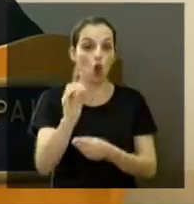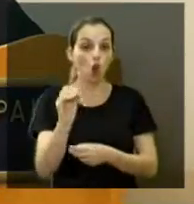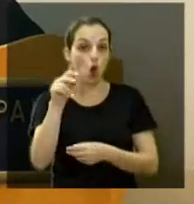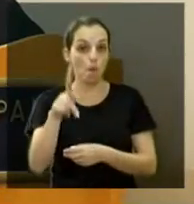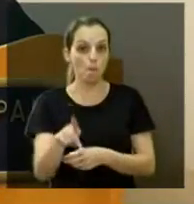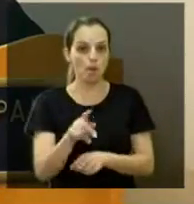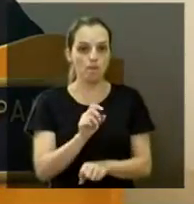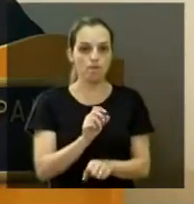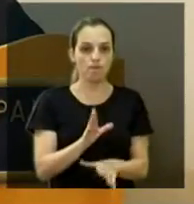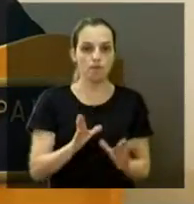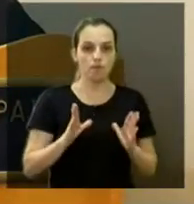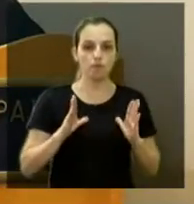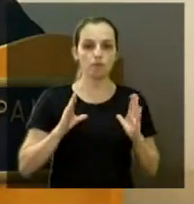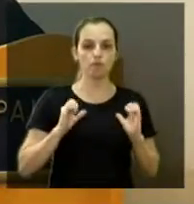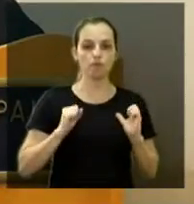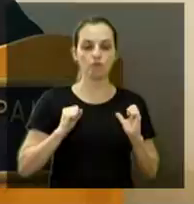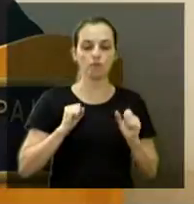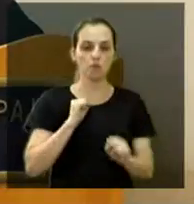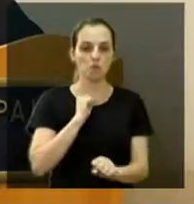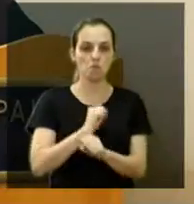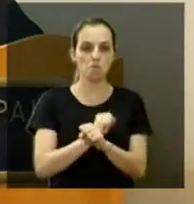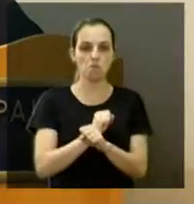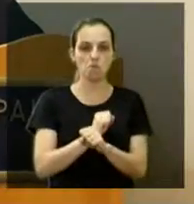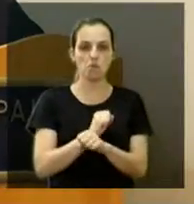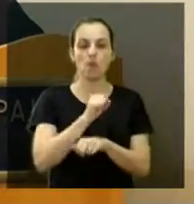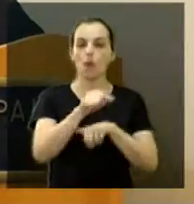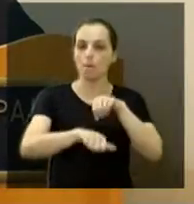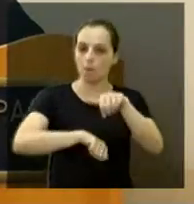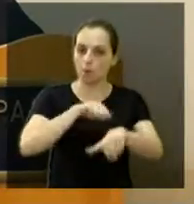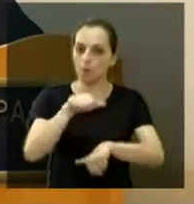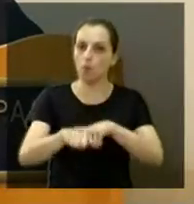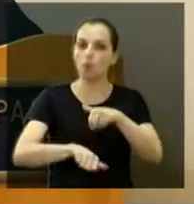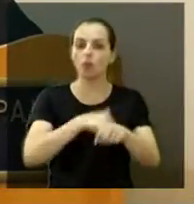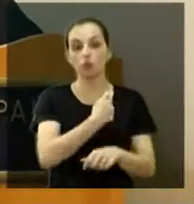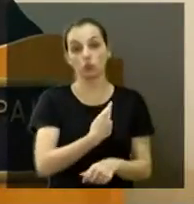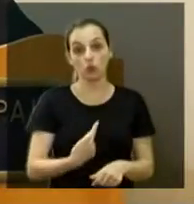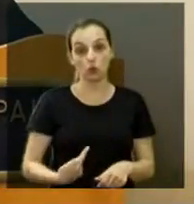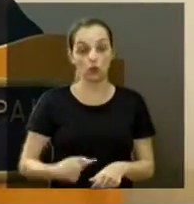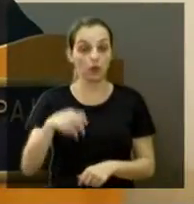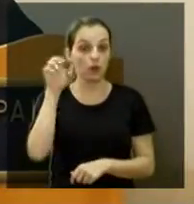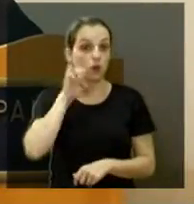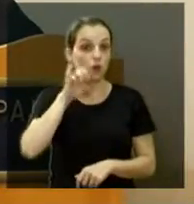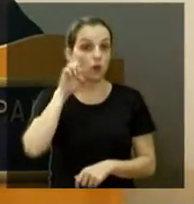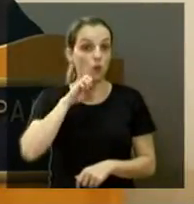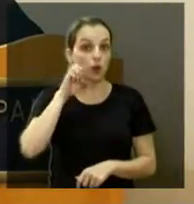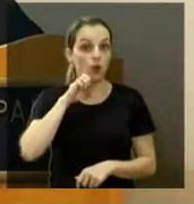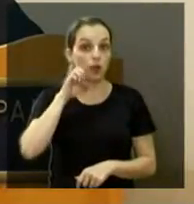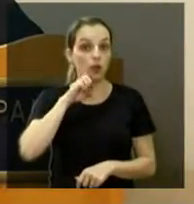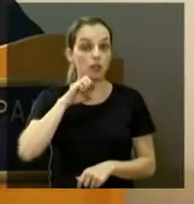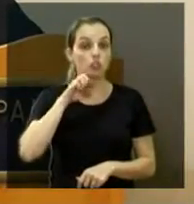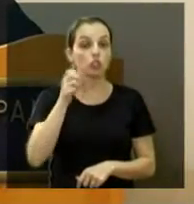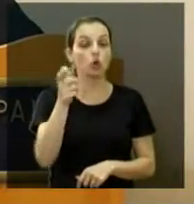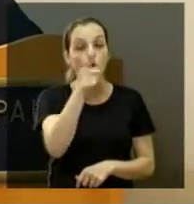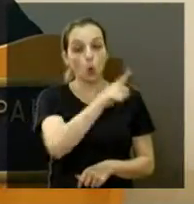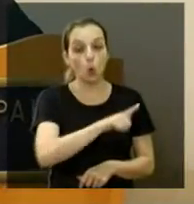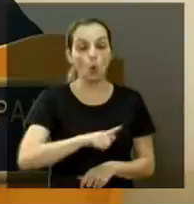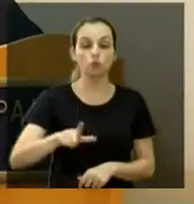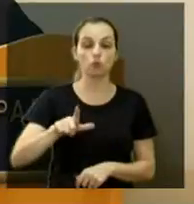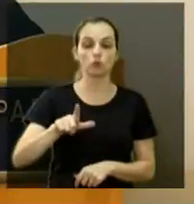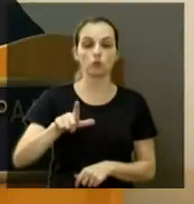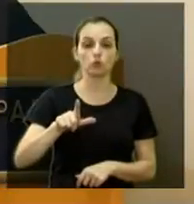né? E na mudança de governo, o Edinho resgatou o orçamento participativo